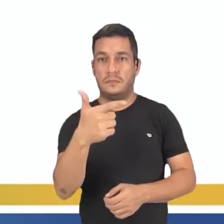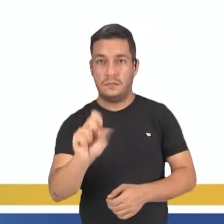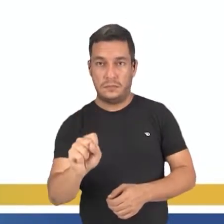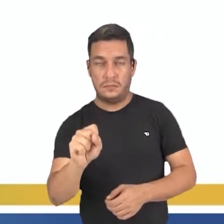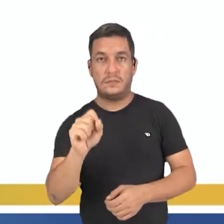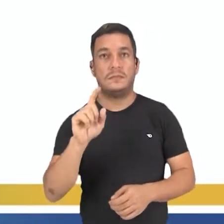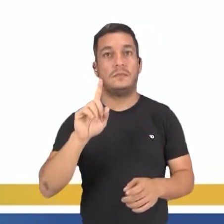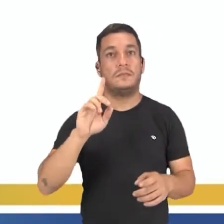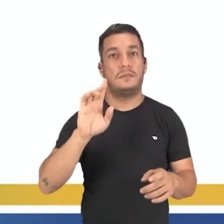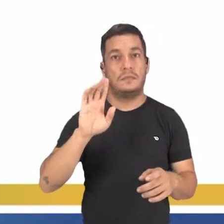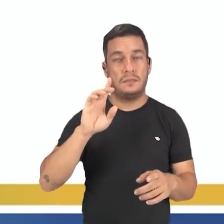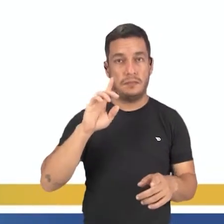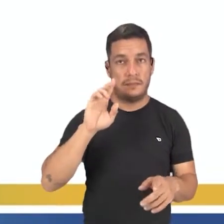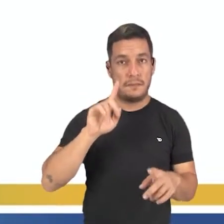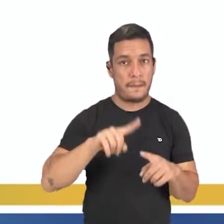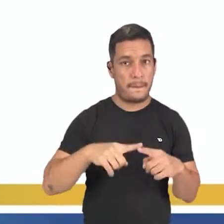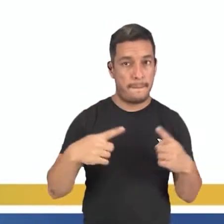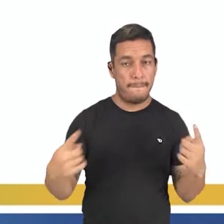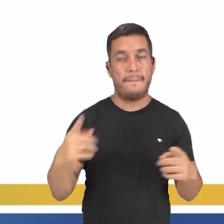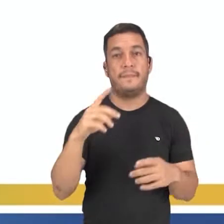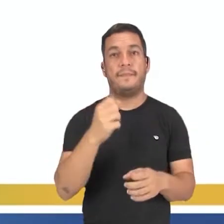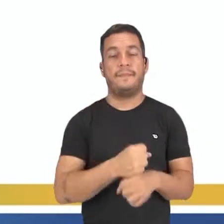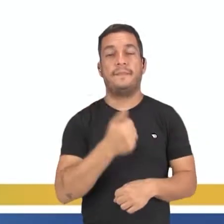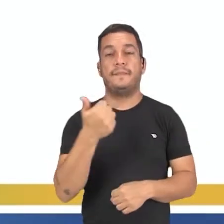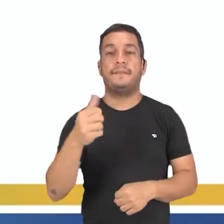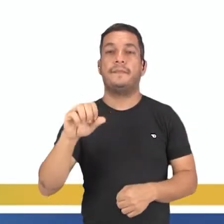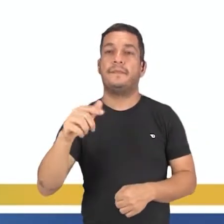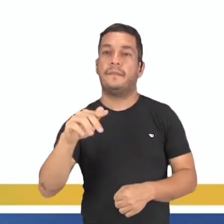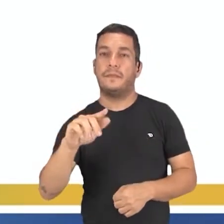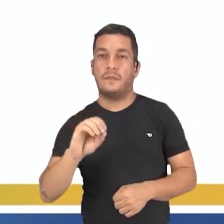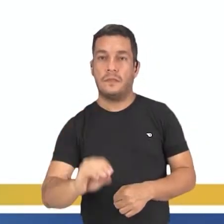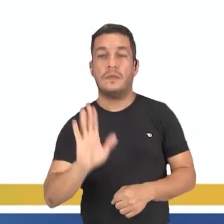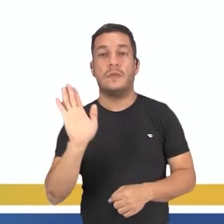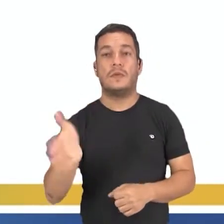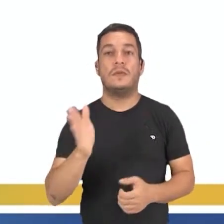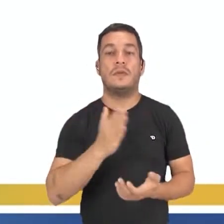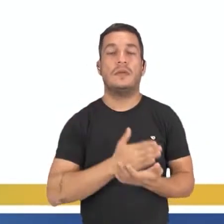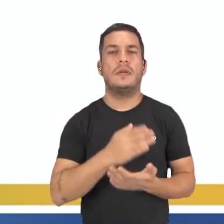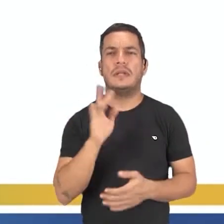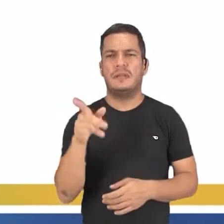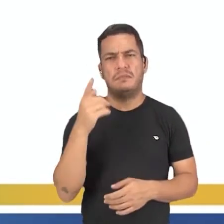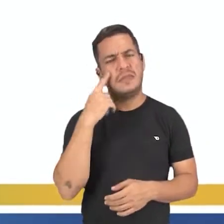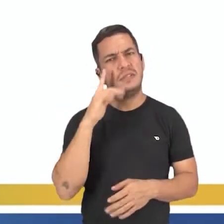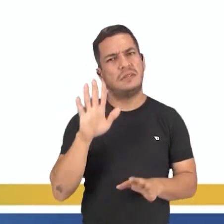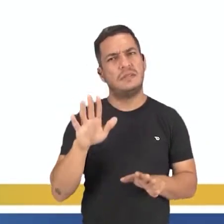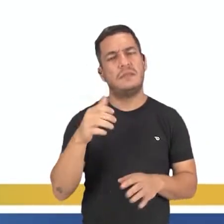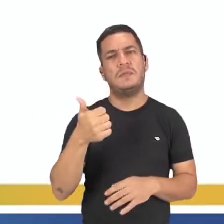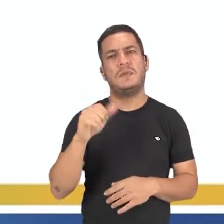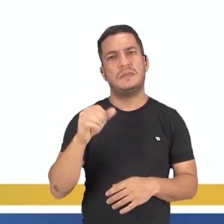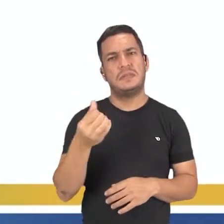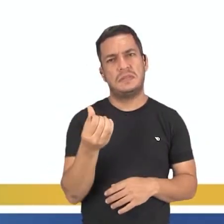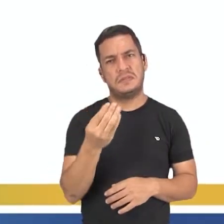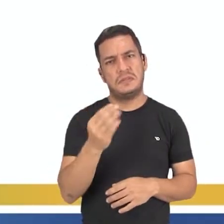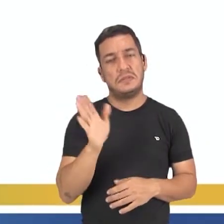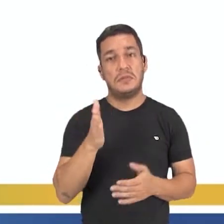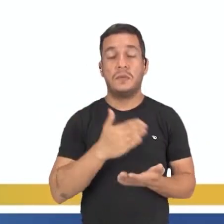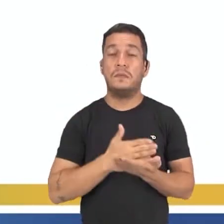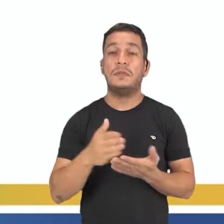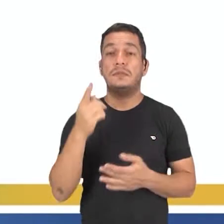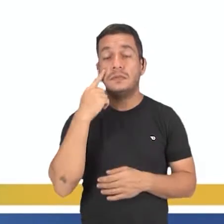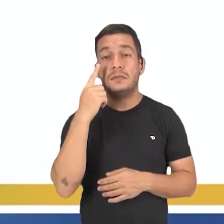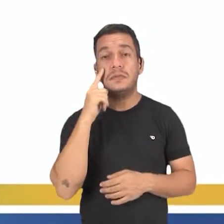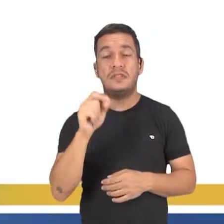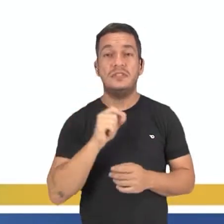6,28, mas a partir de 1970 já começa, aliás, desde 1960 já começa a